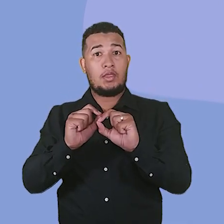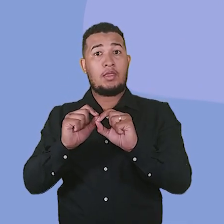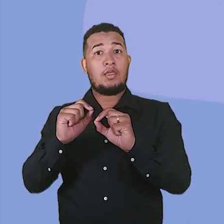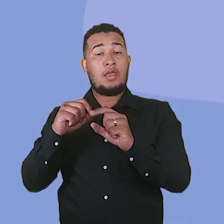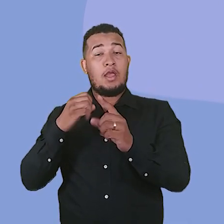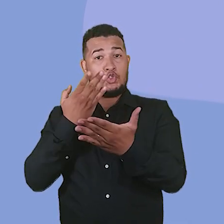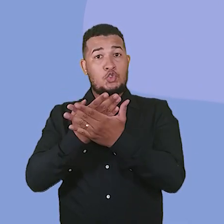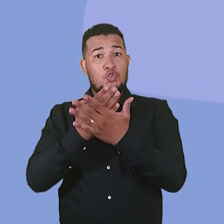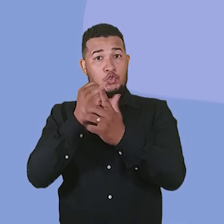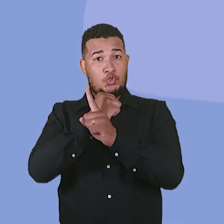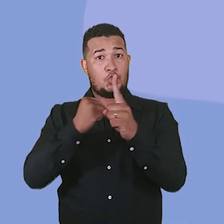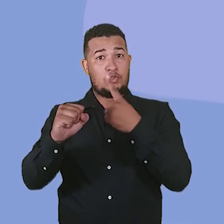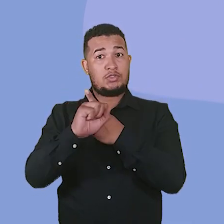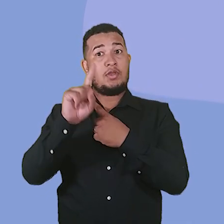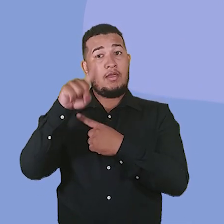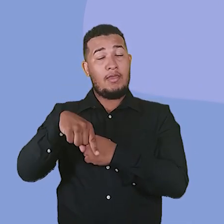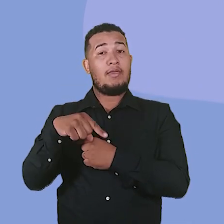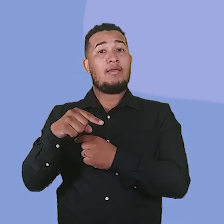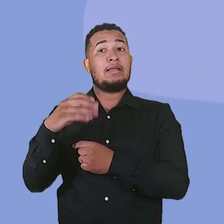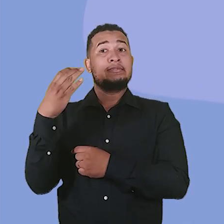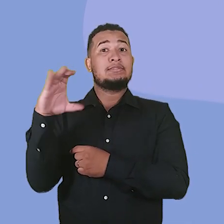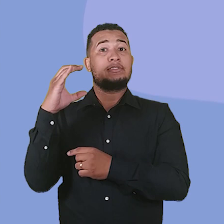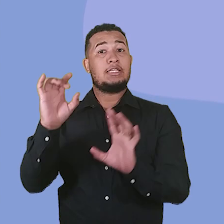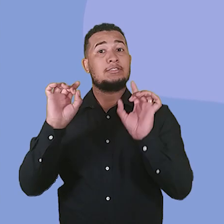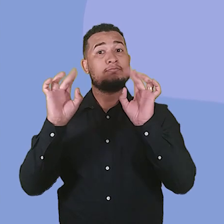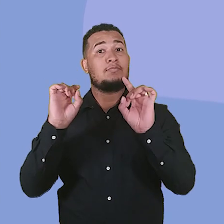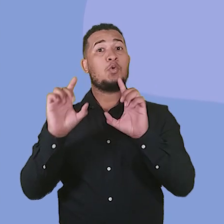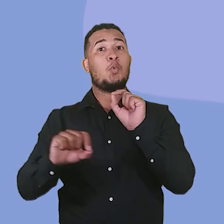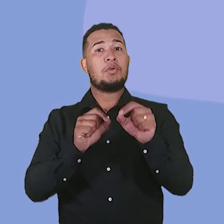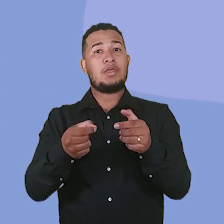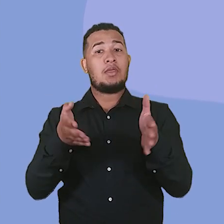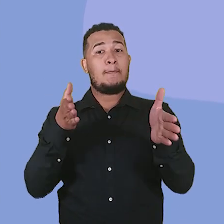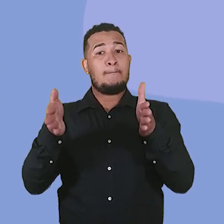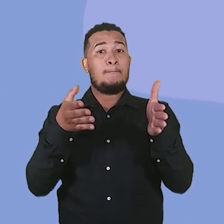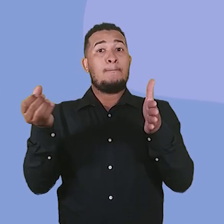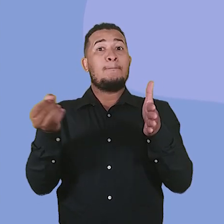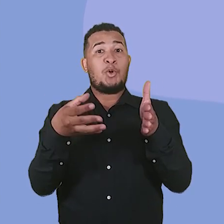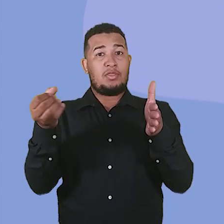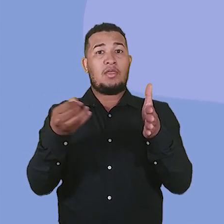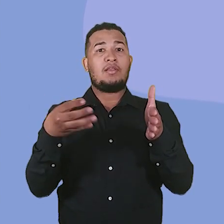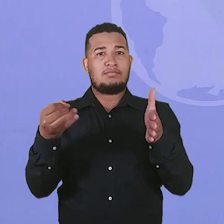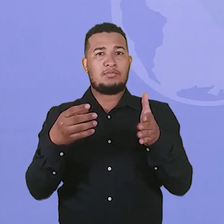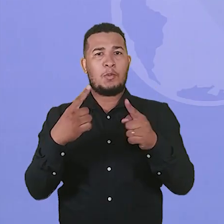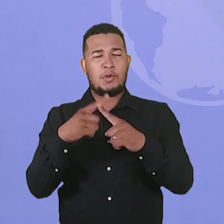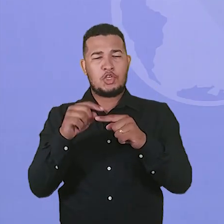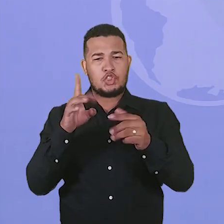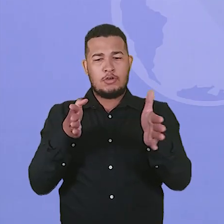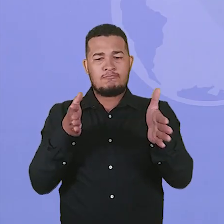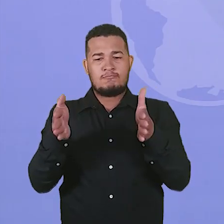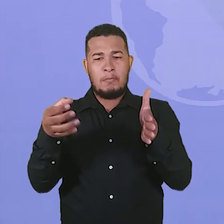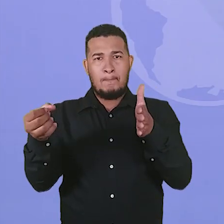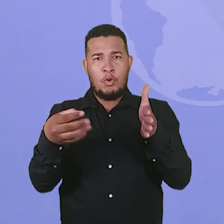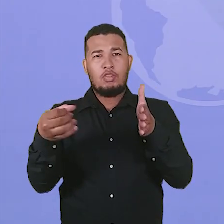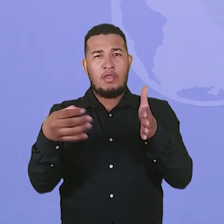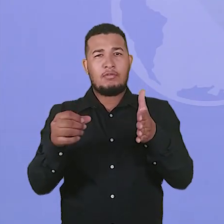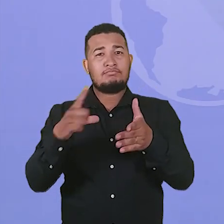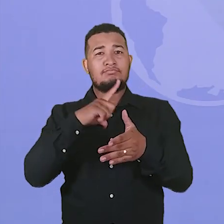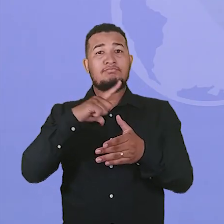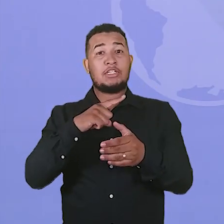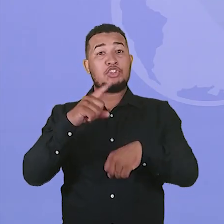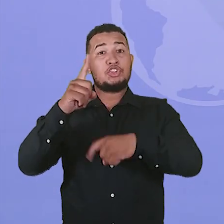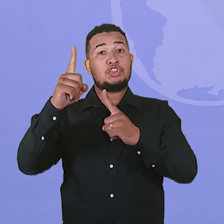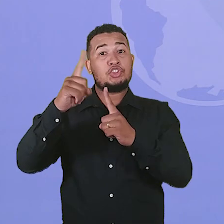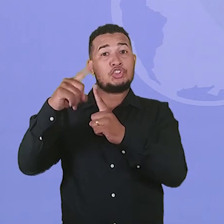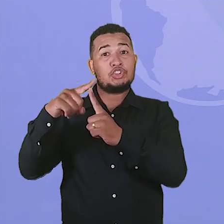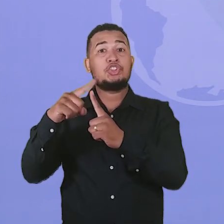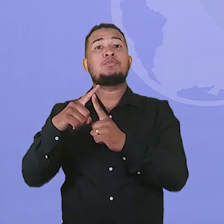uma ciência da modernidade. Ou seja, é só nesse momento histórico que aparece esse tipo